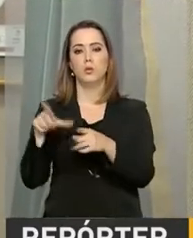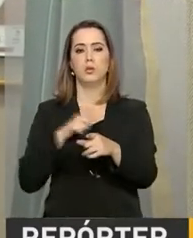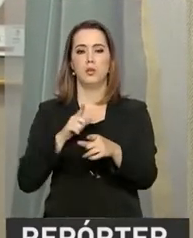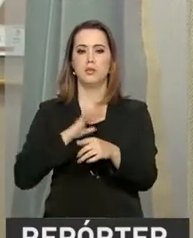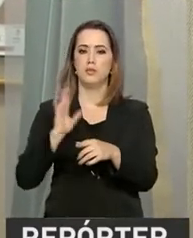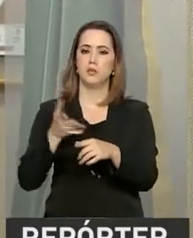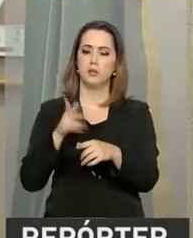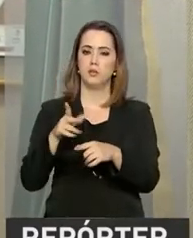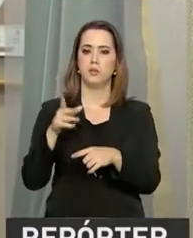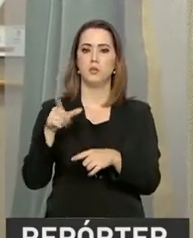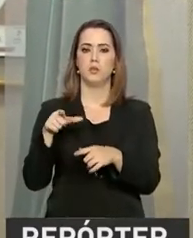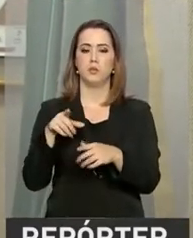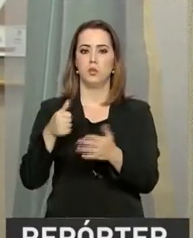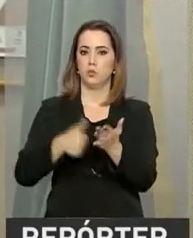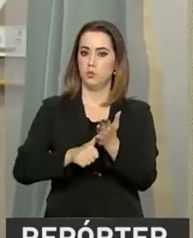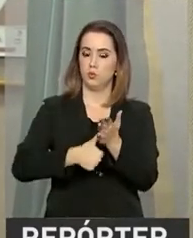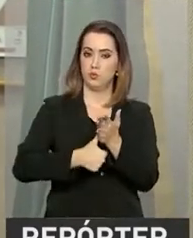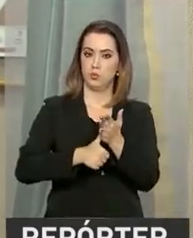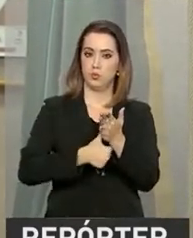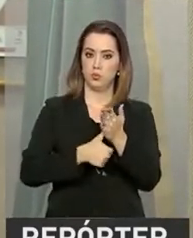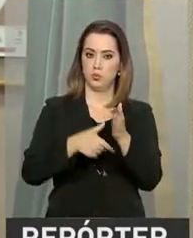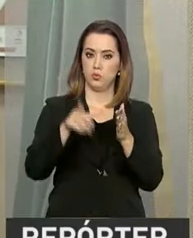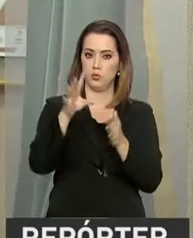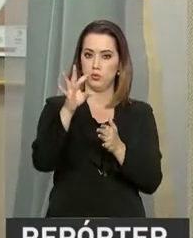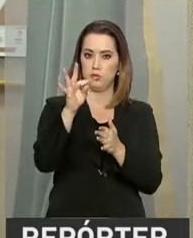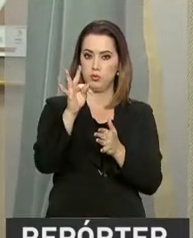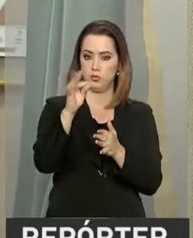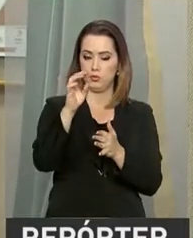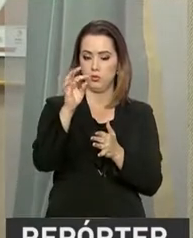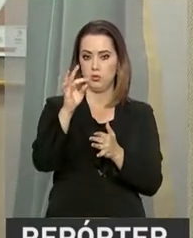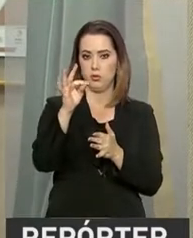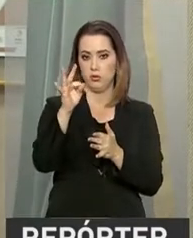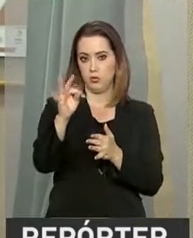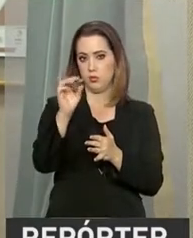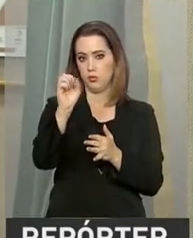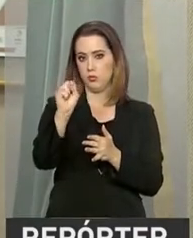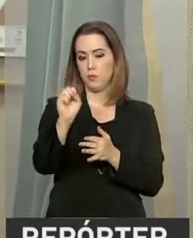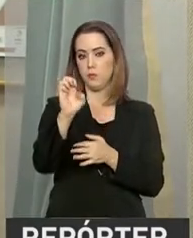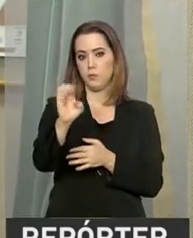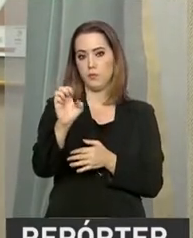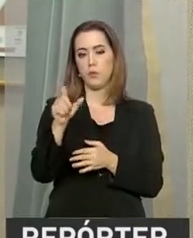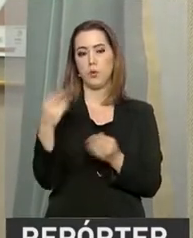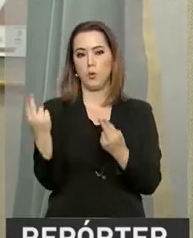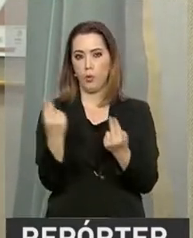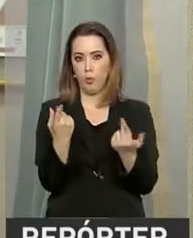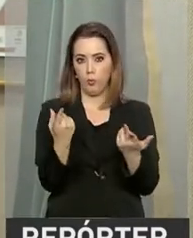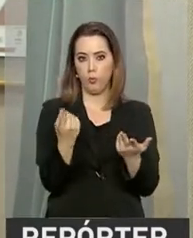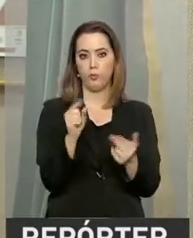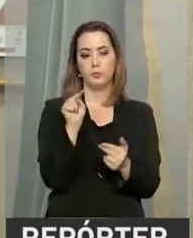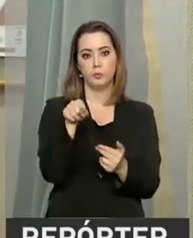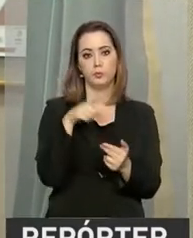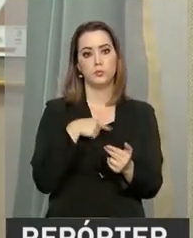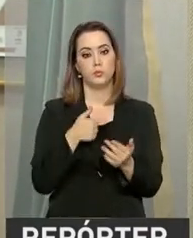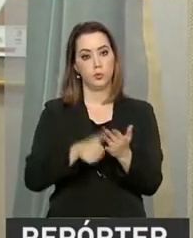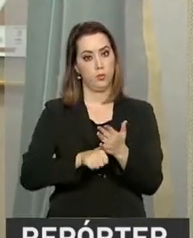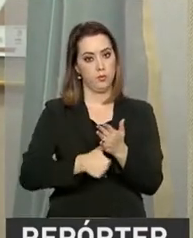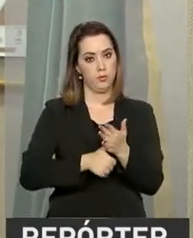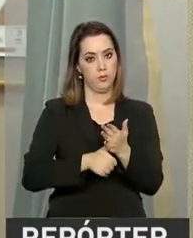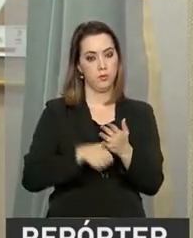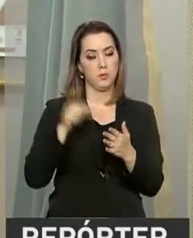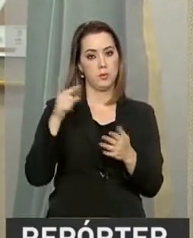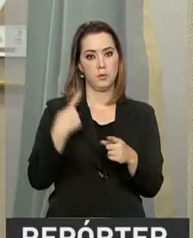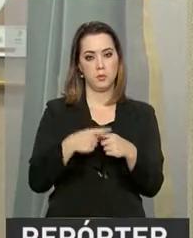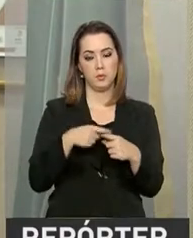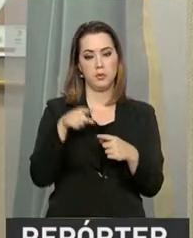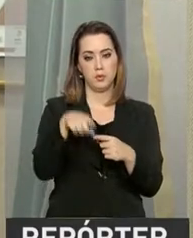o cidadão quando for acessar o serviço onde vai usar o seu a sua digital nós temos segurança de que